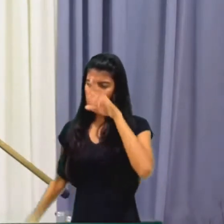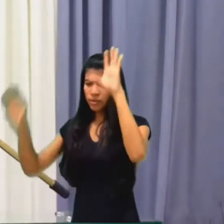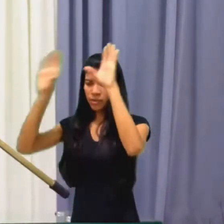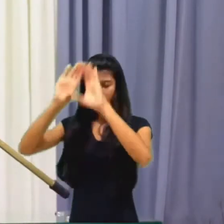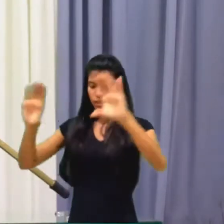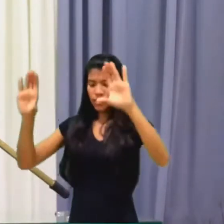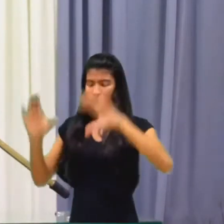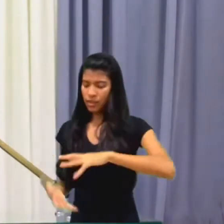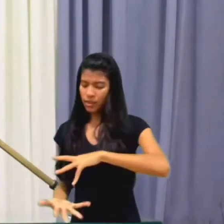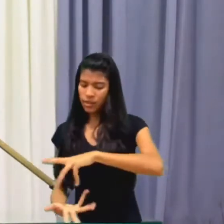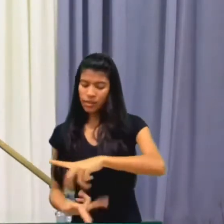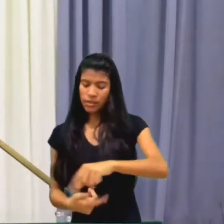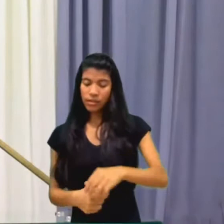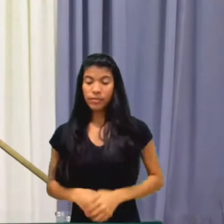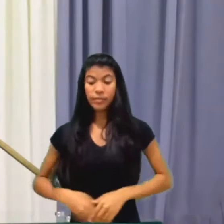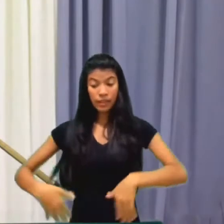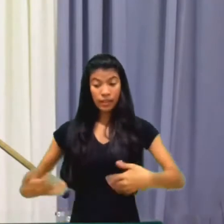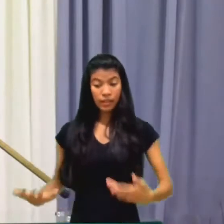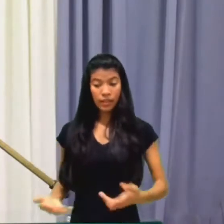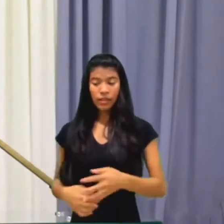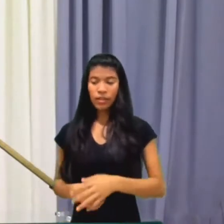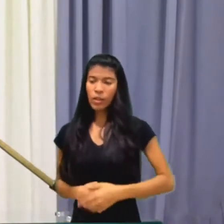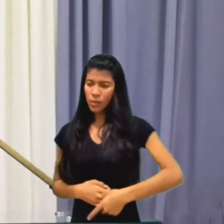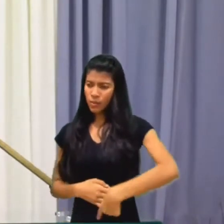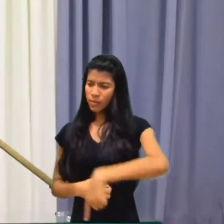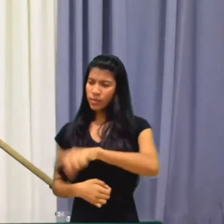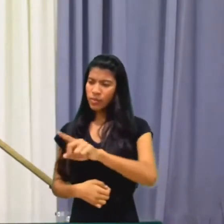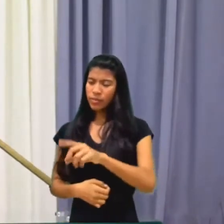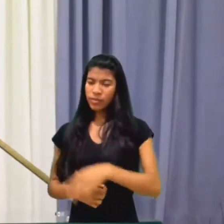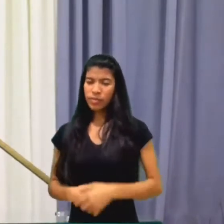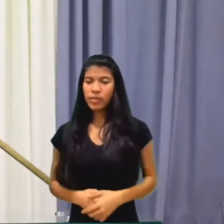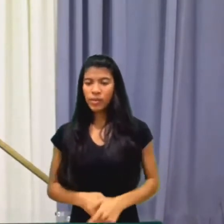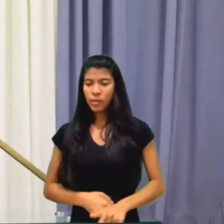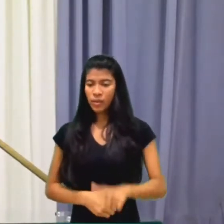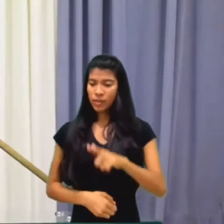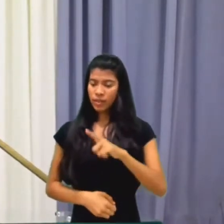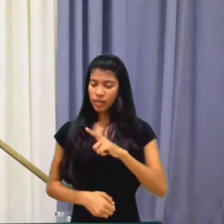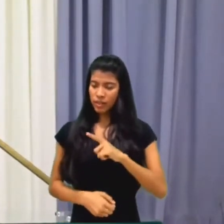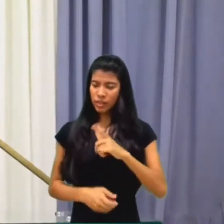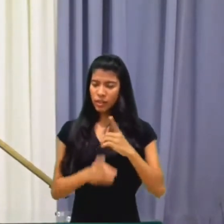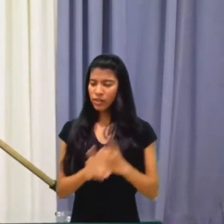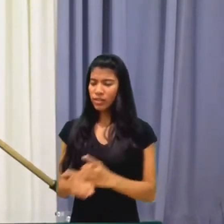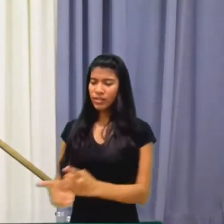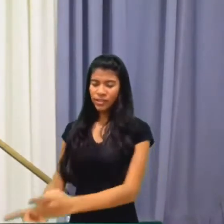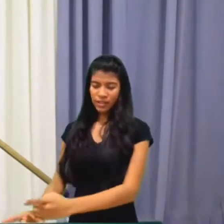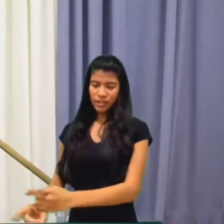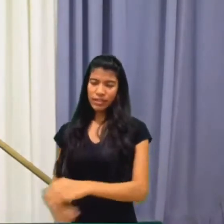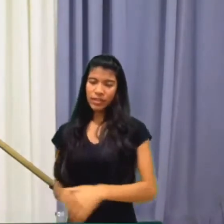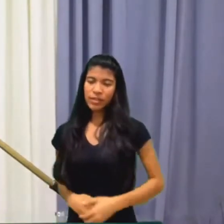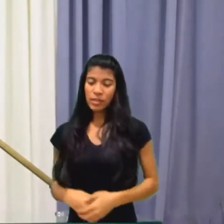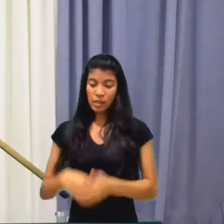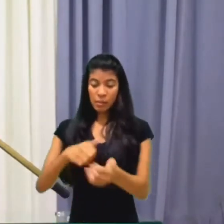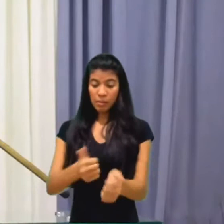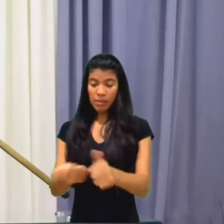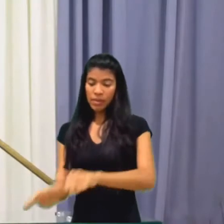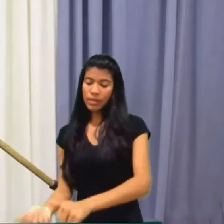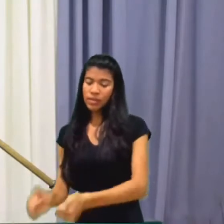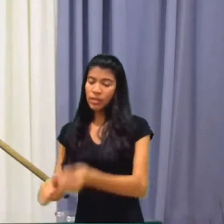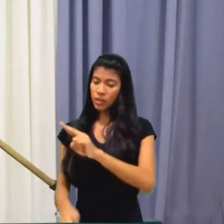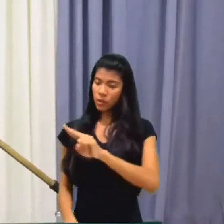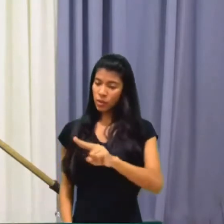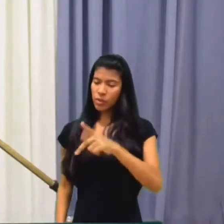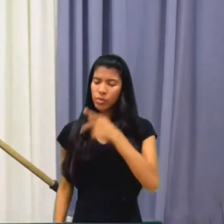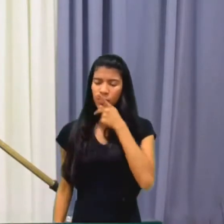terra. Portanto, ide, fazei discípulos de todas as nações, batizando-os em nome do